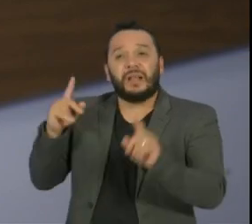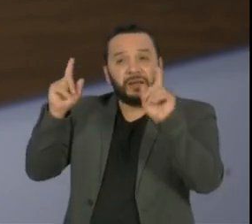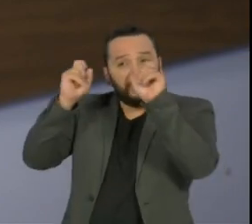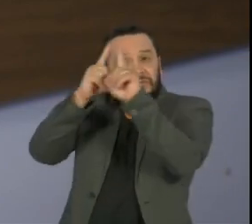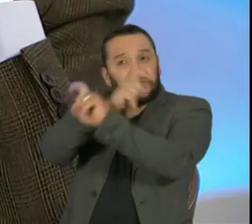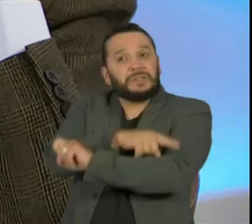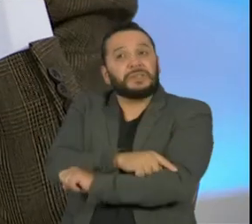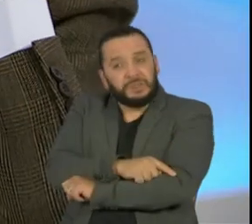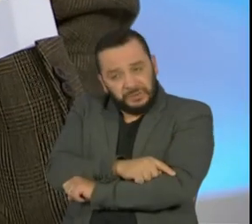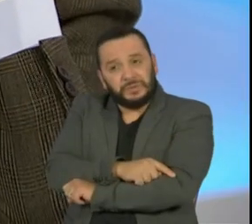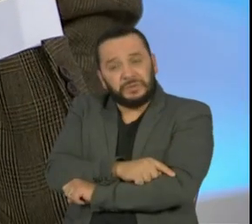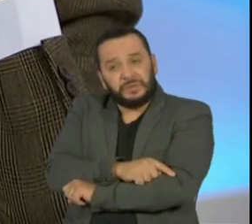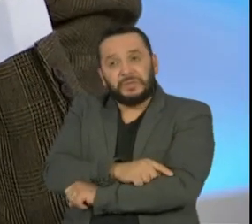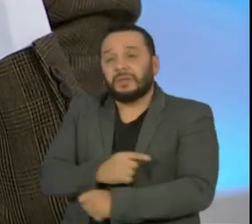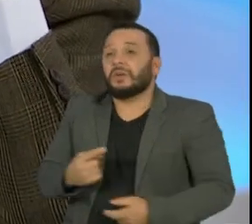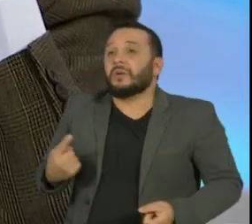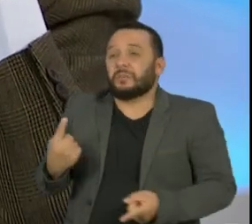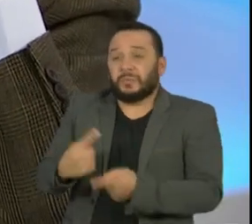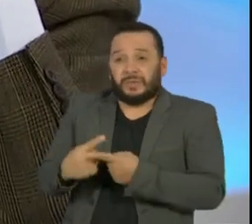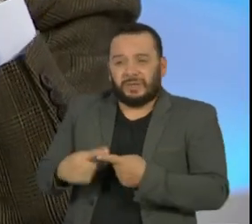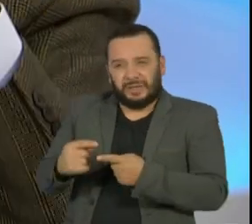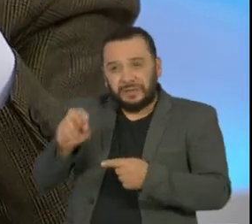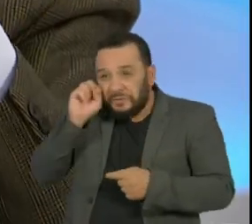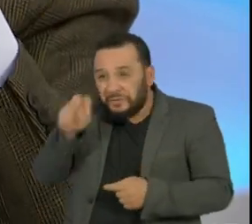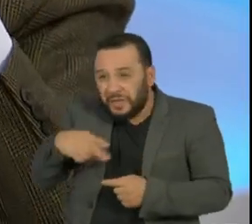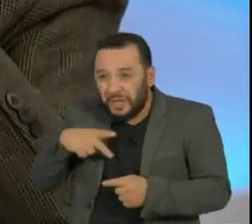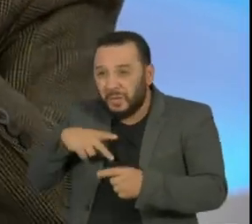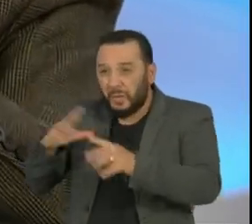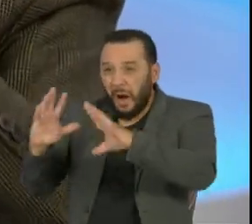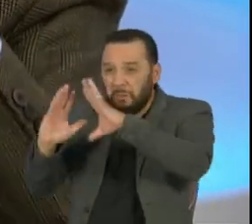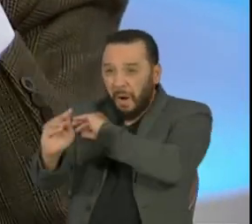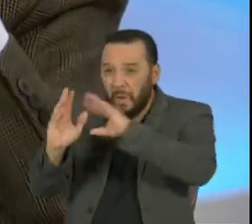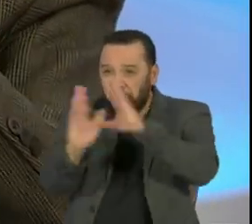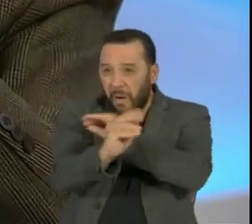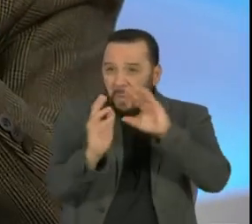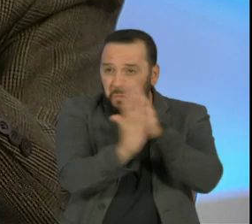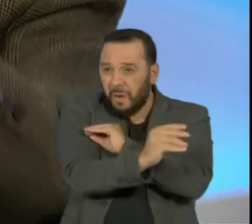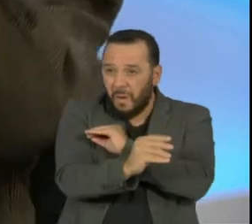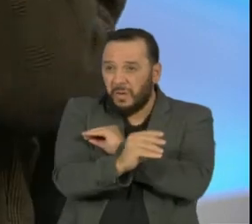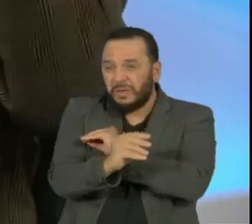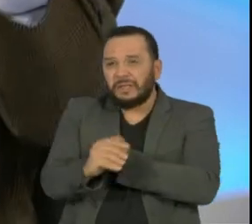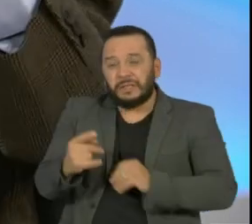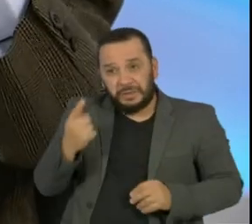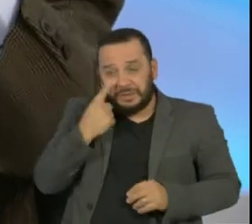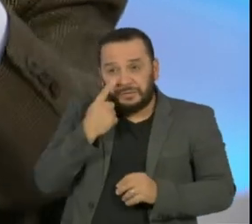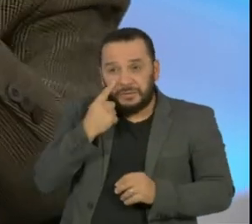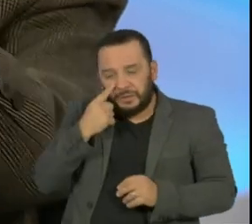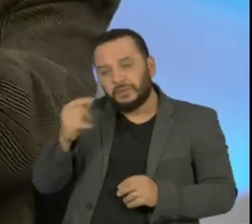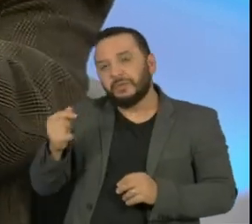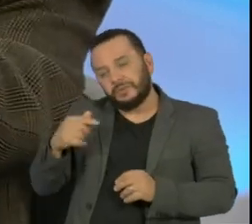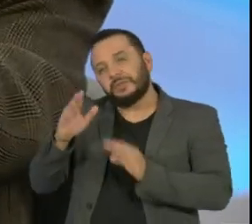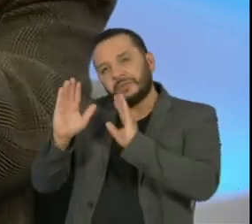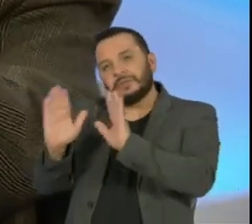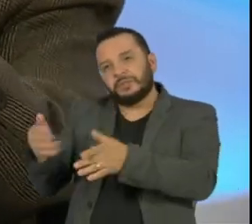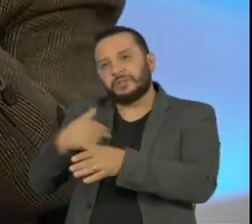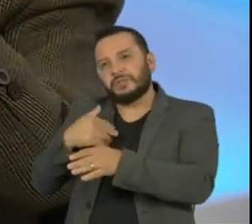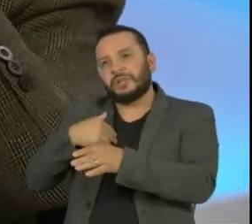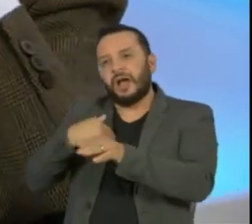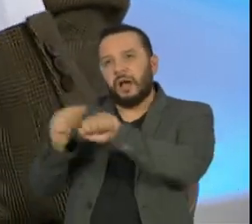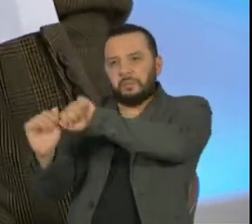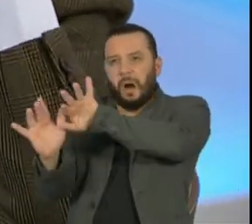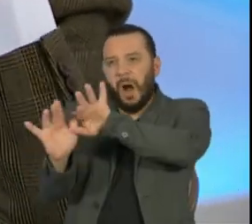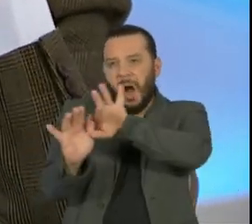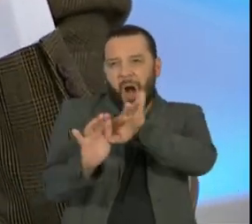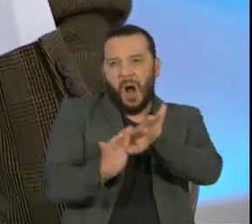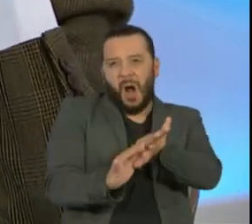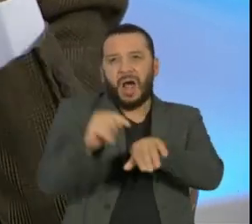você não teria uma fluxo de refugiados venezuelanos do brasil e da colômbia se não